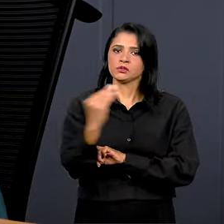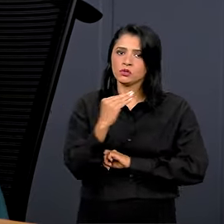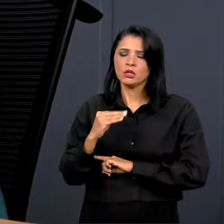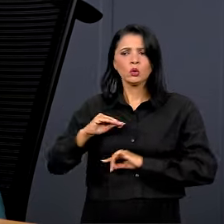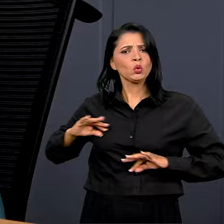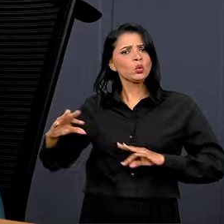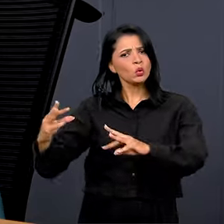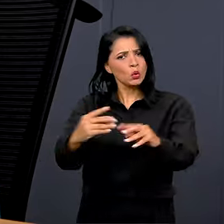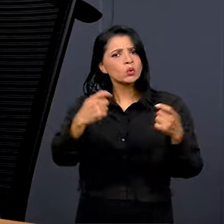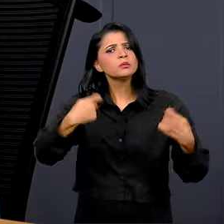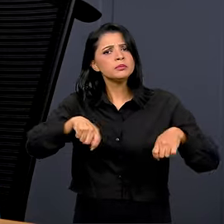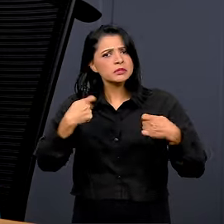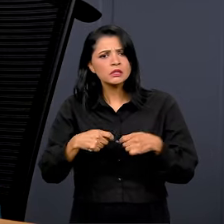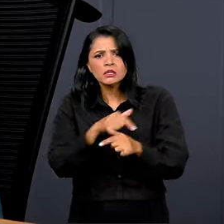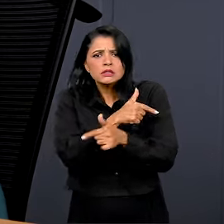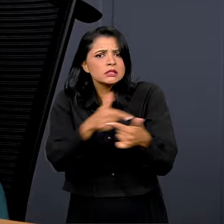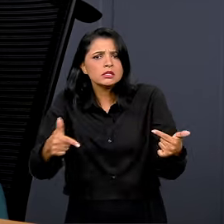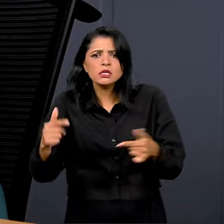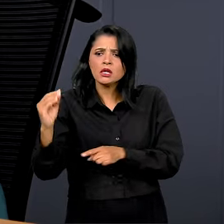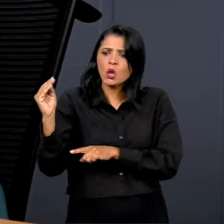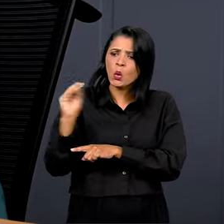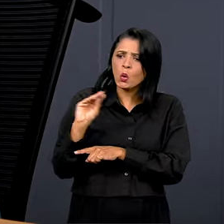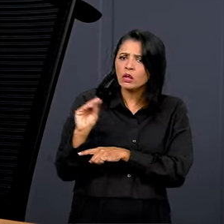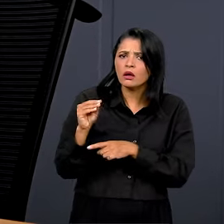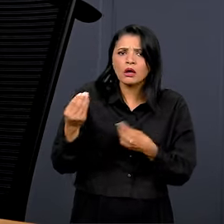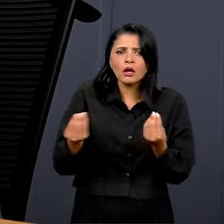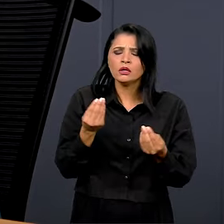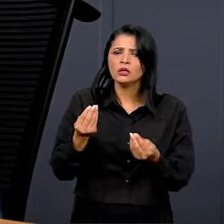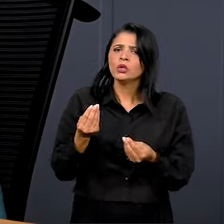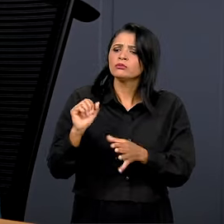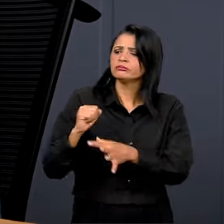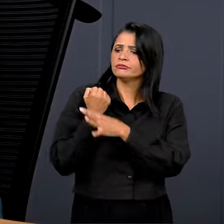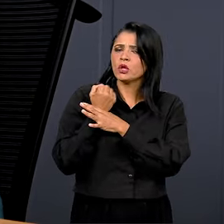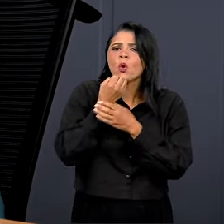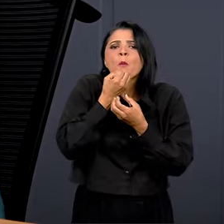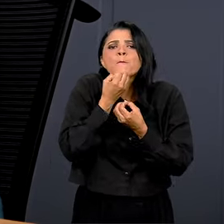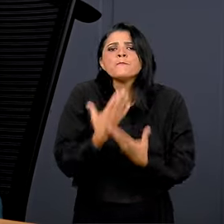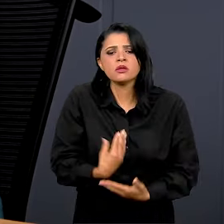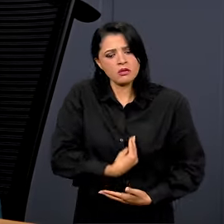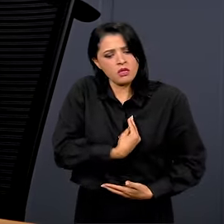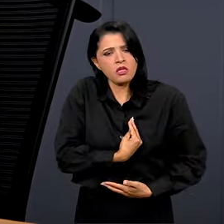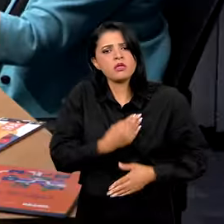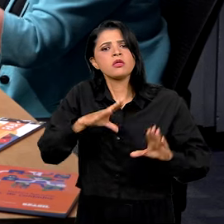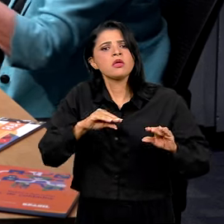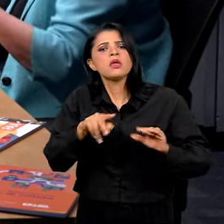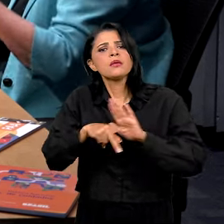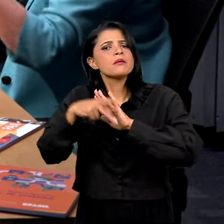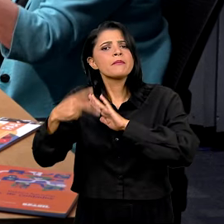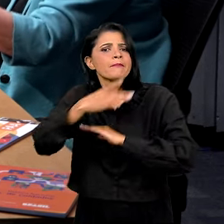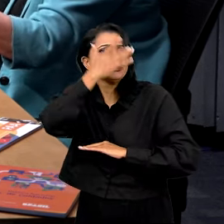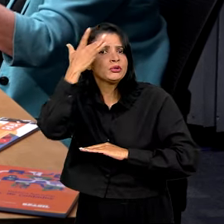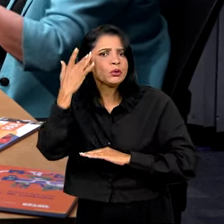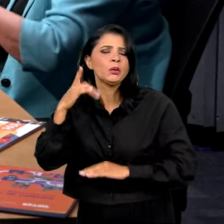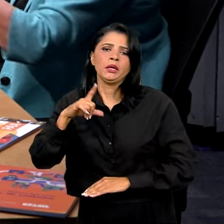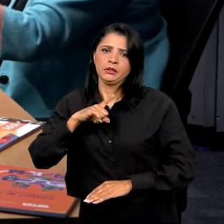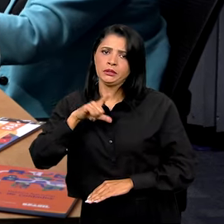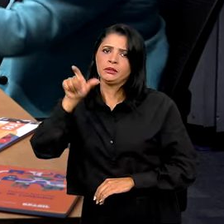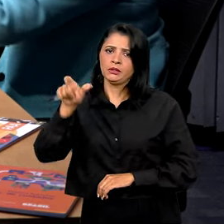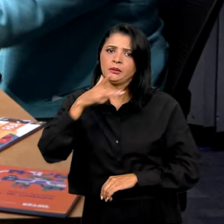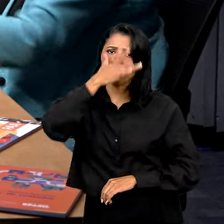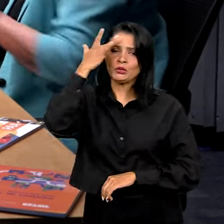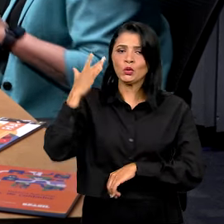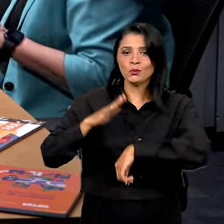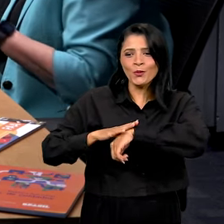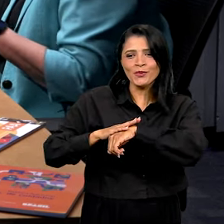cuidados sem esse cuidado eh você não garante o bem-estar das pessoas existem pessoas em certos